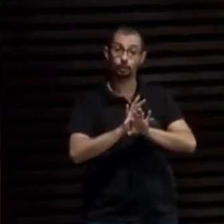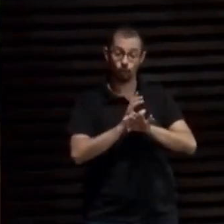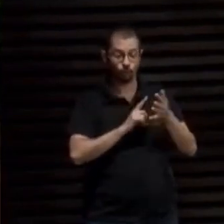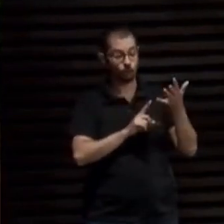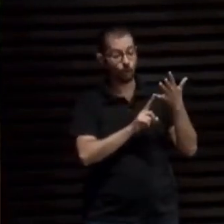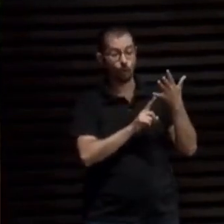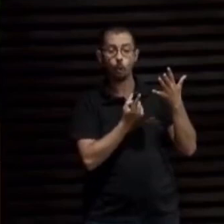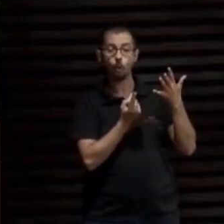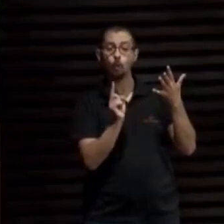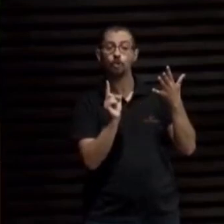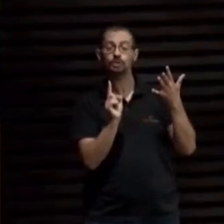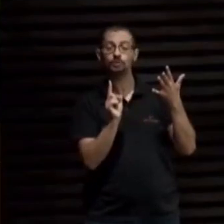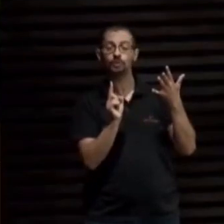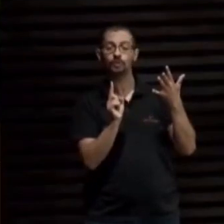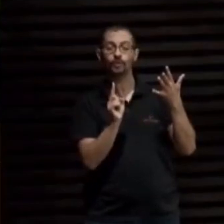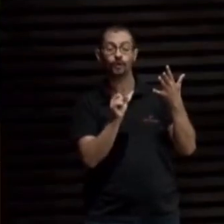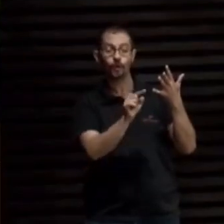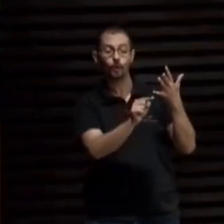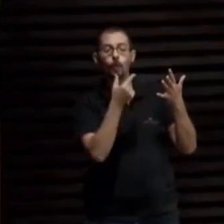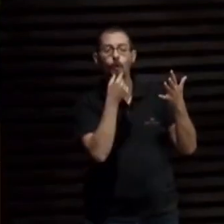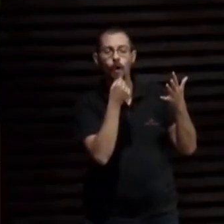mandamento, o homem disse: está faltando um.